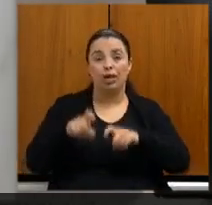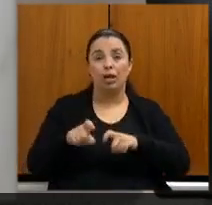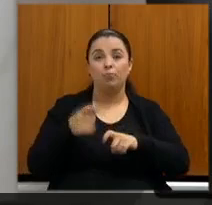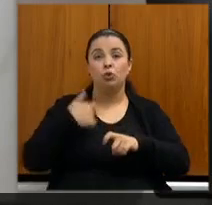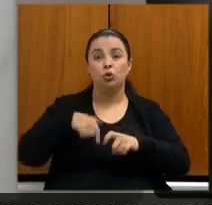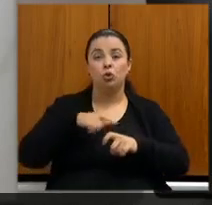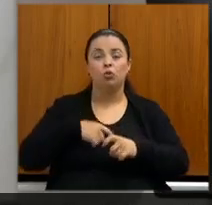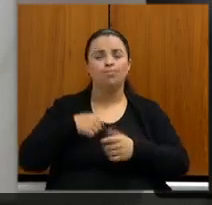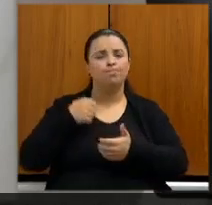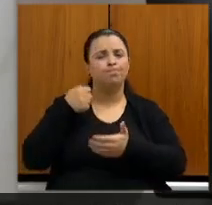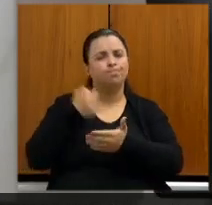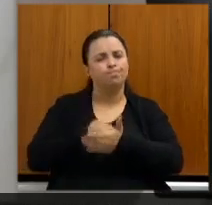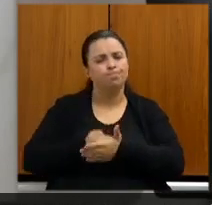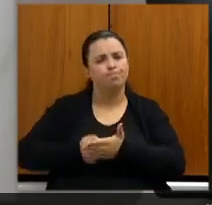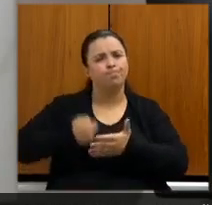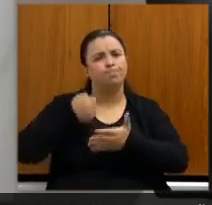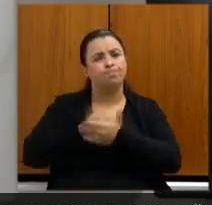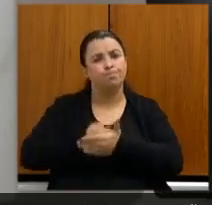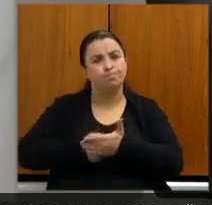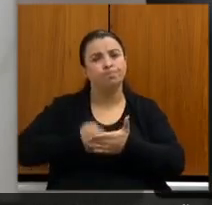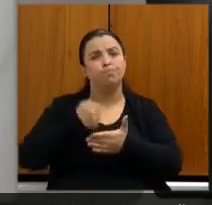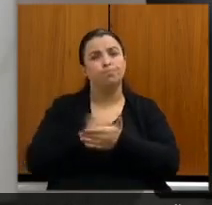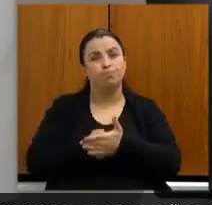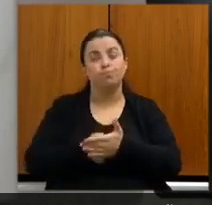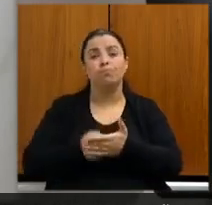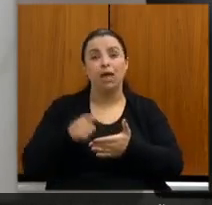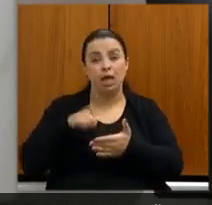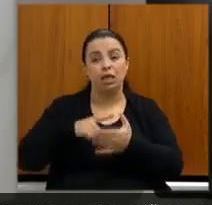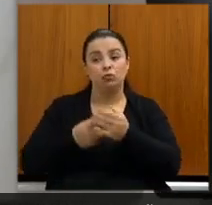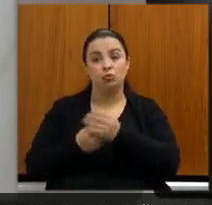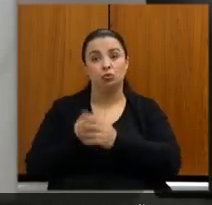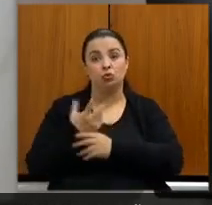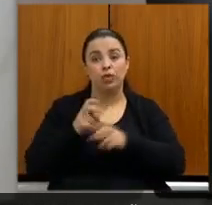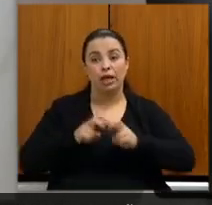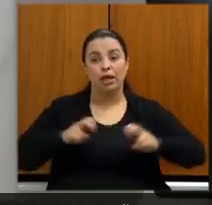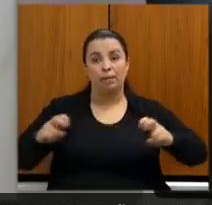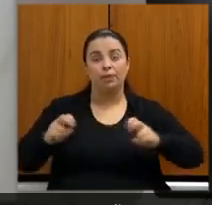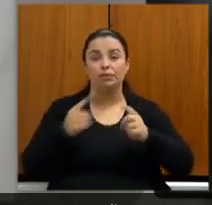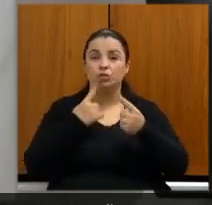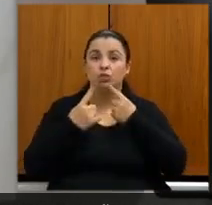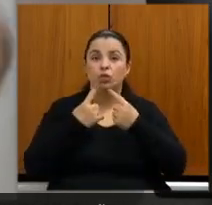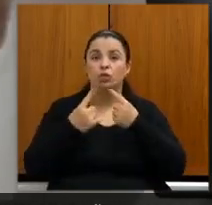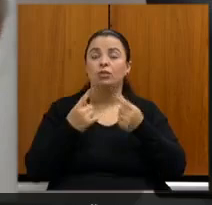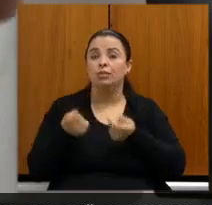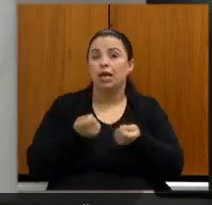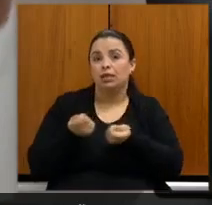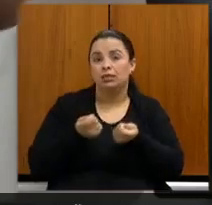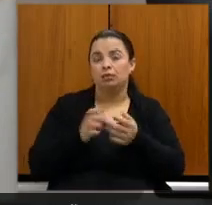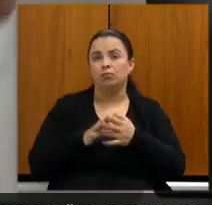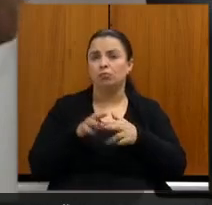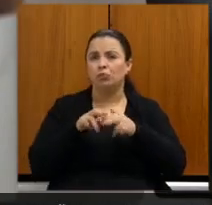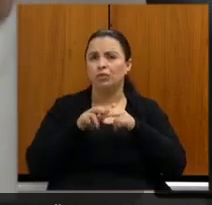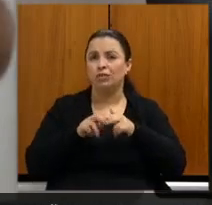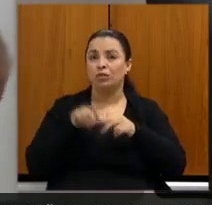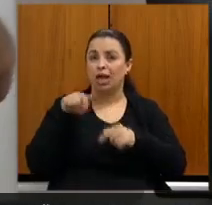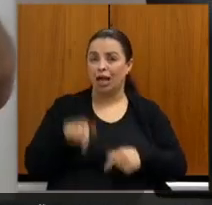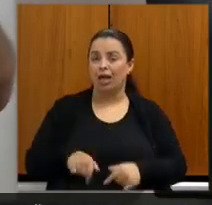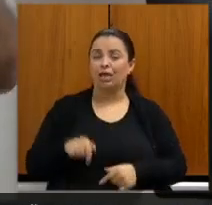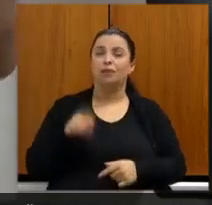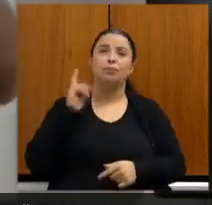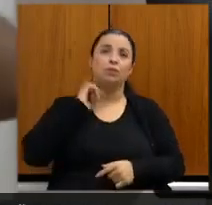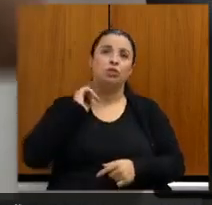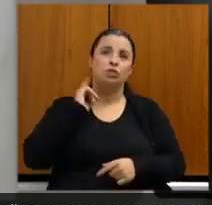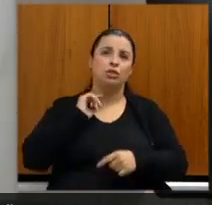criado essa mesa de negociação por quê é injustamente brutalmente no estado de Minas